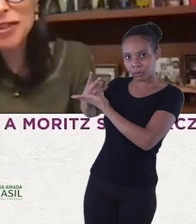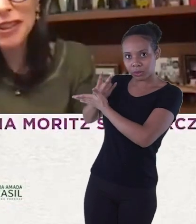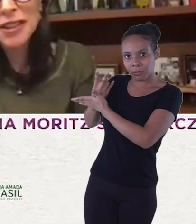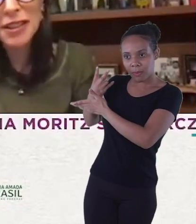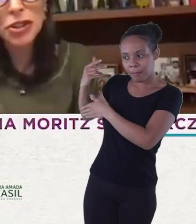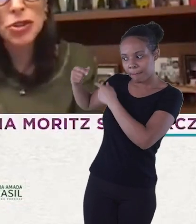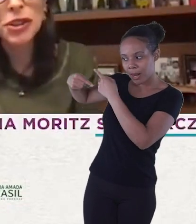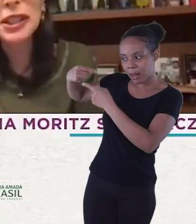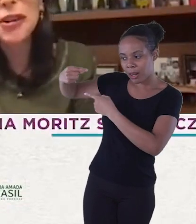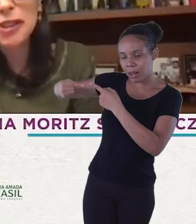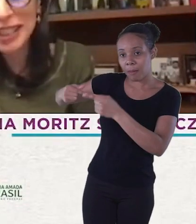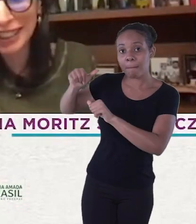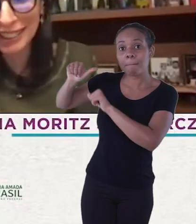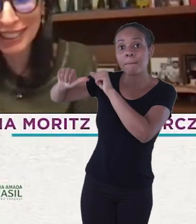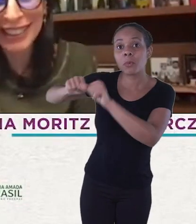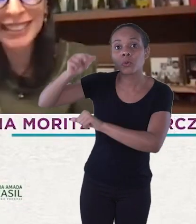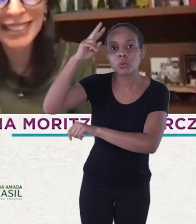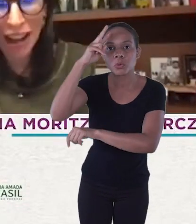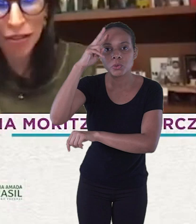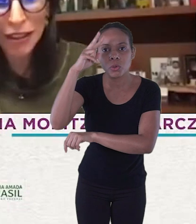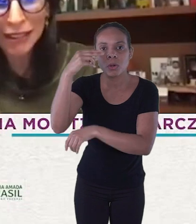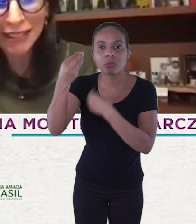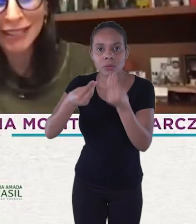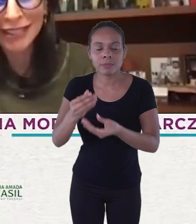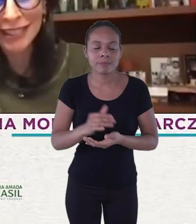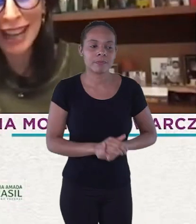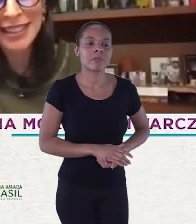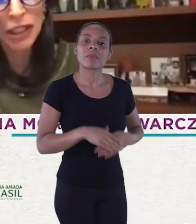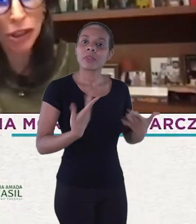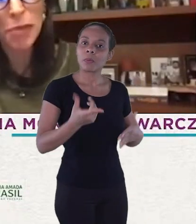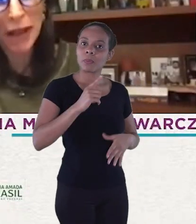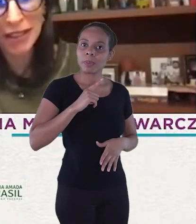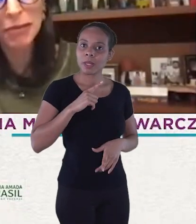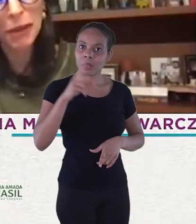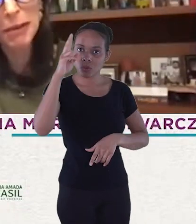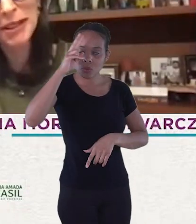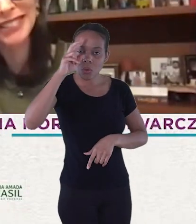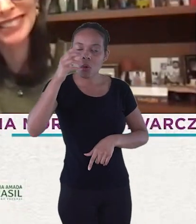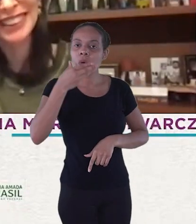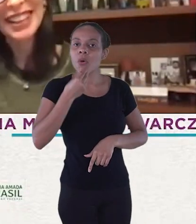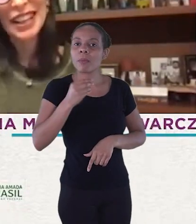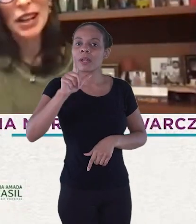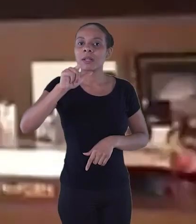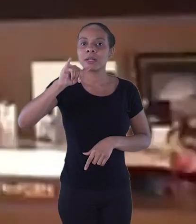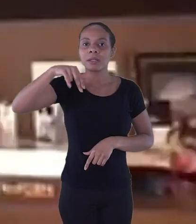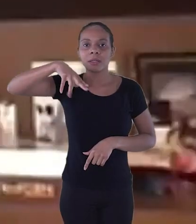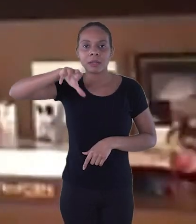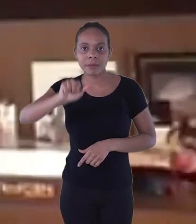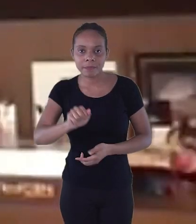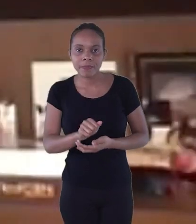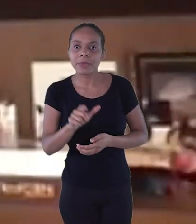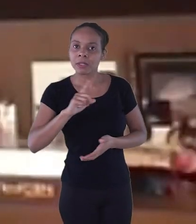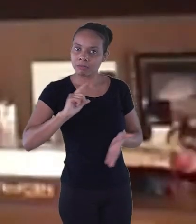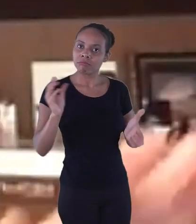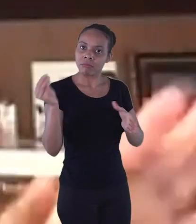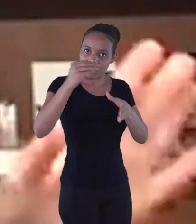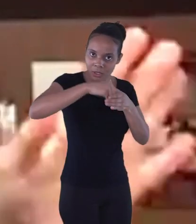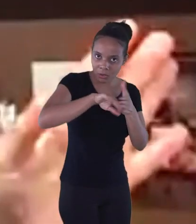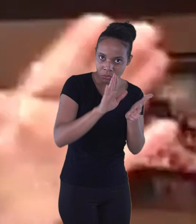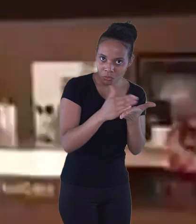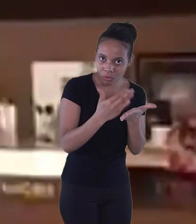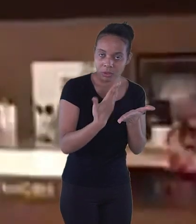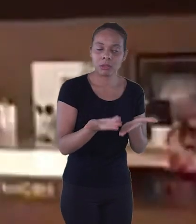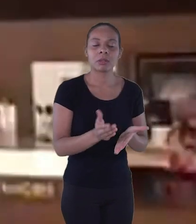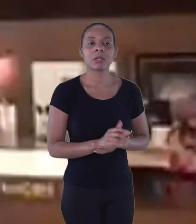Então, esse é um caso interessante do Nina Rodrigues. Ele estava na enciclopédia, boa pergunta. Mas ele